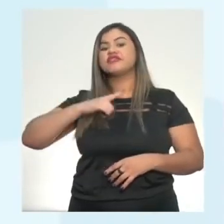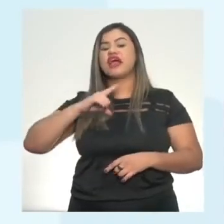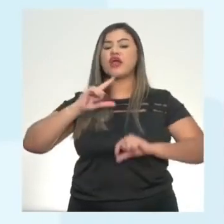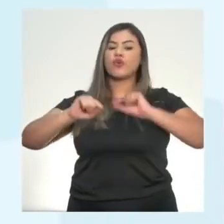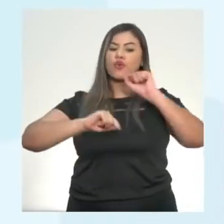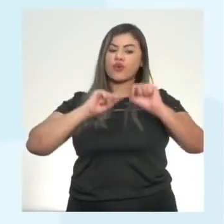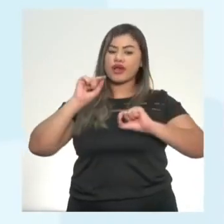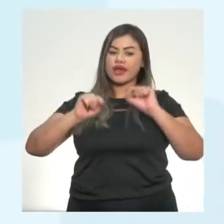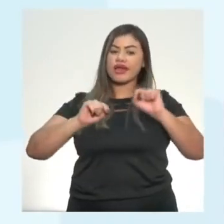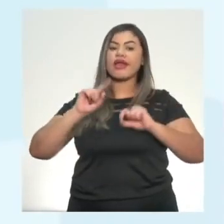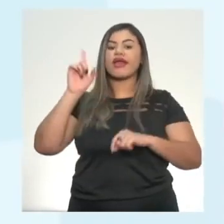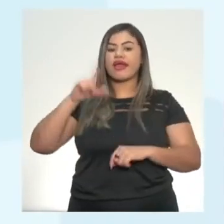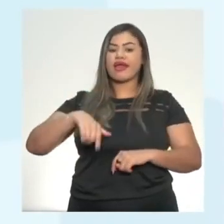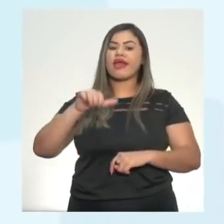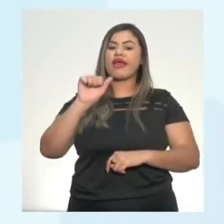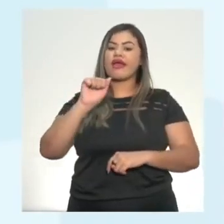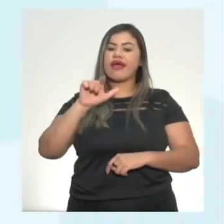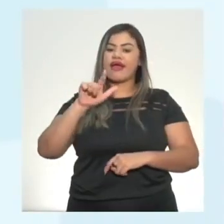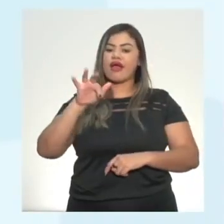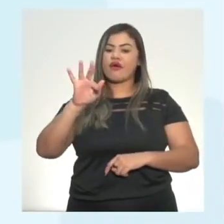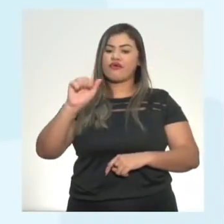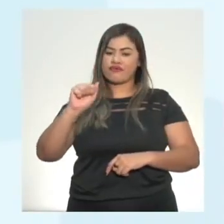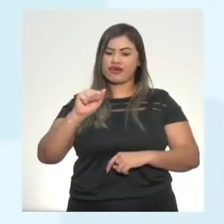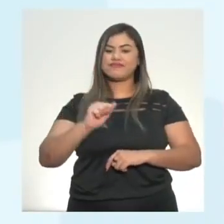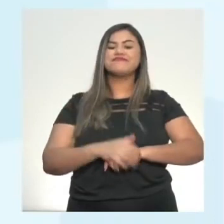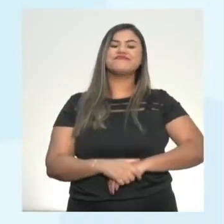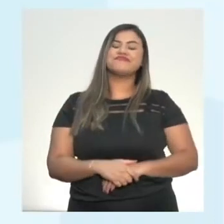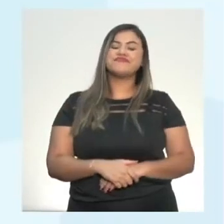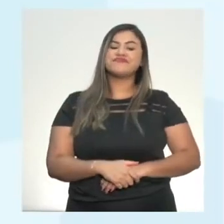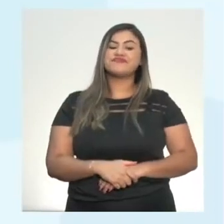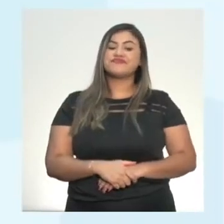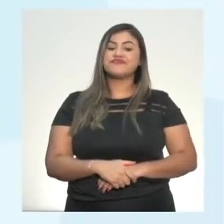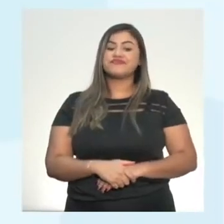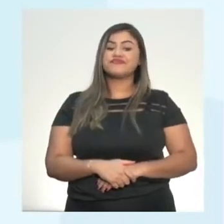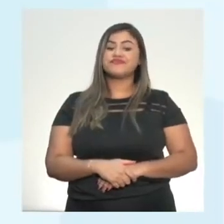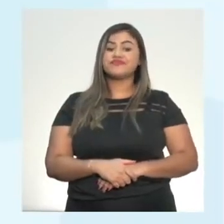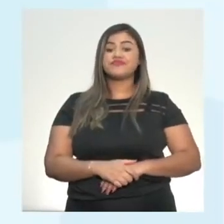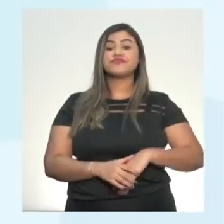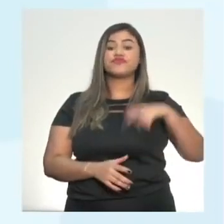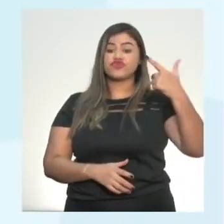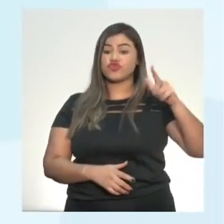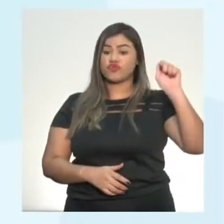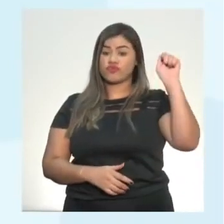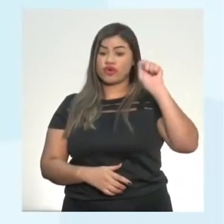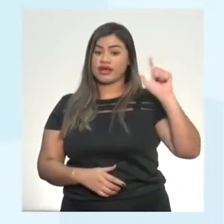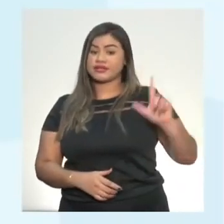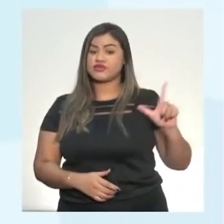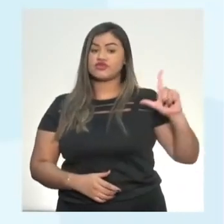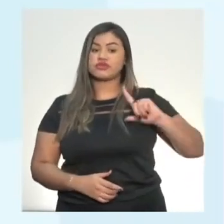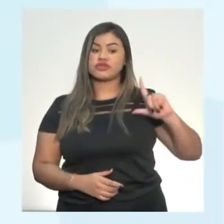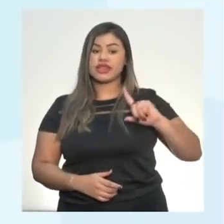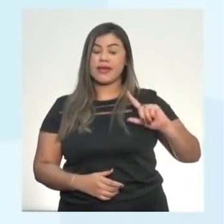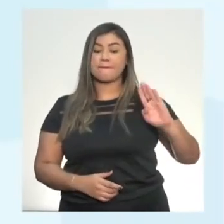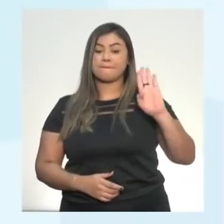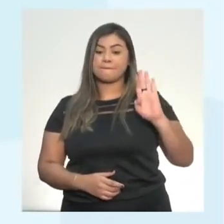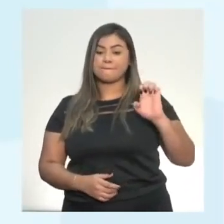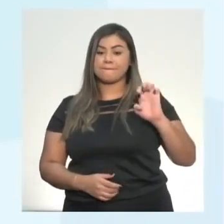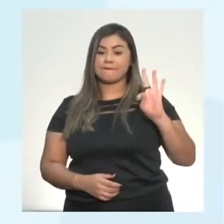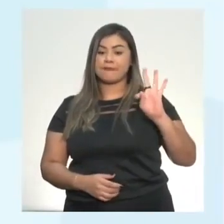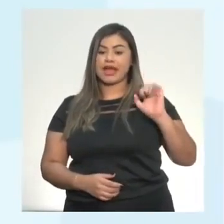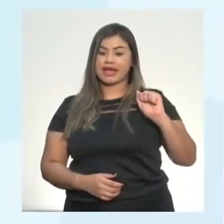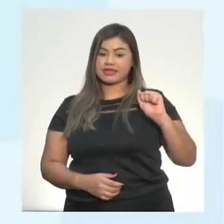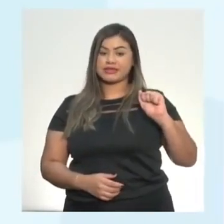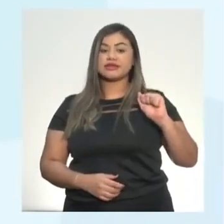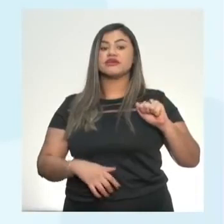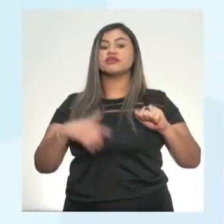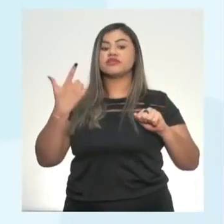temos o mesmo ângulo alfa. Na figura da esquerda, azul, temos, então, o ângulo beta.